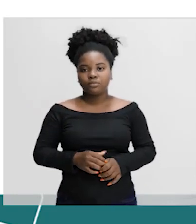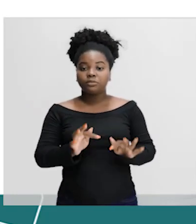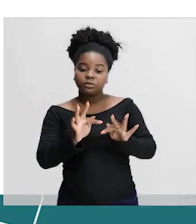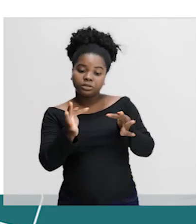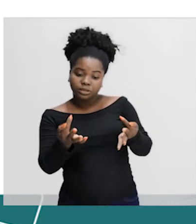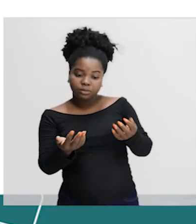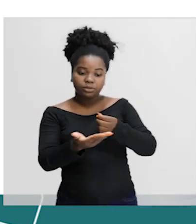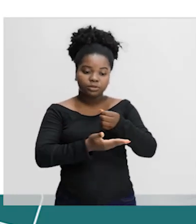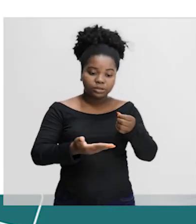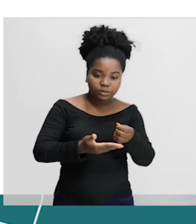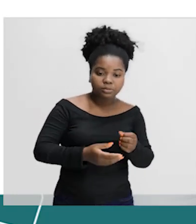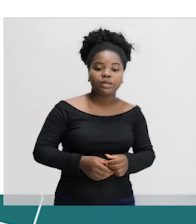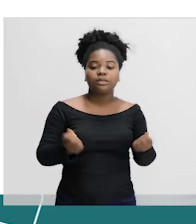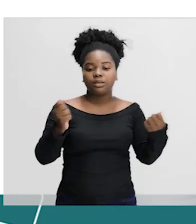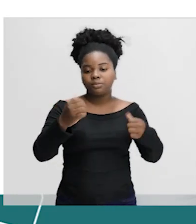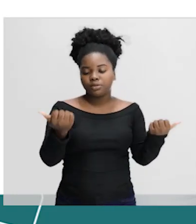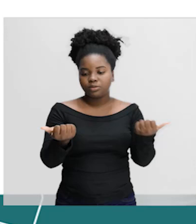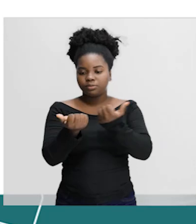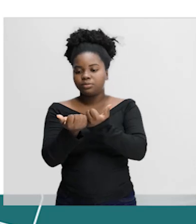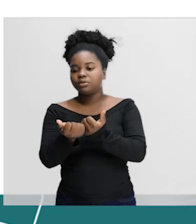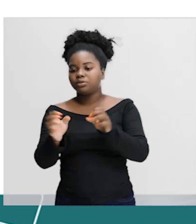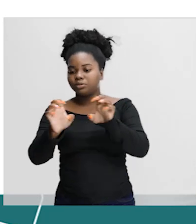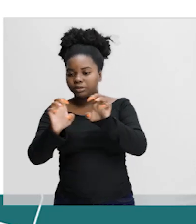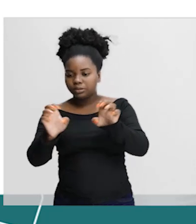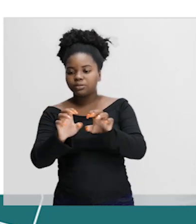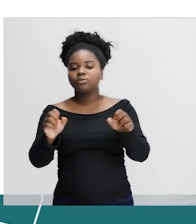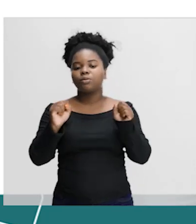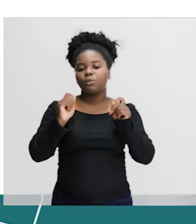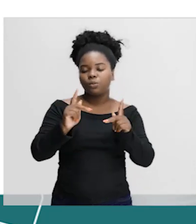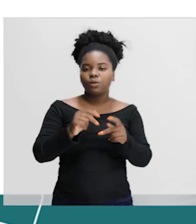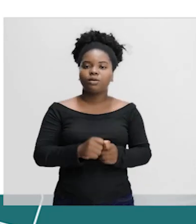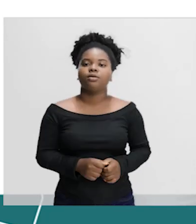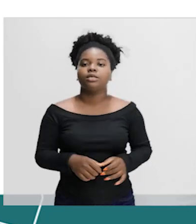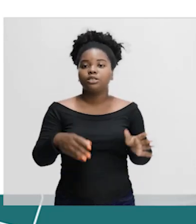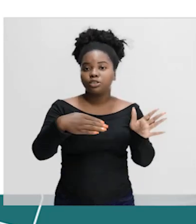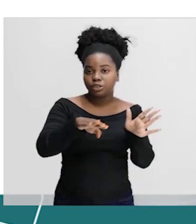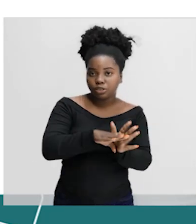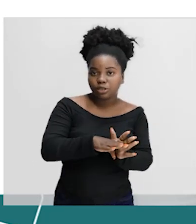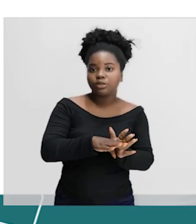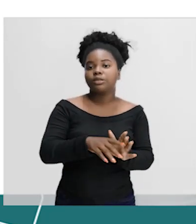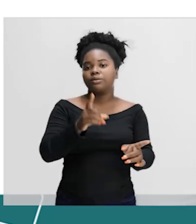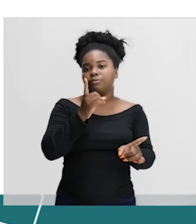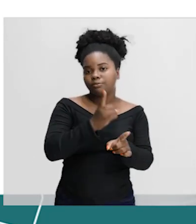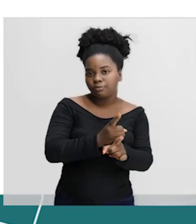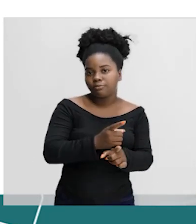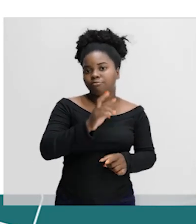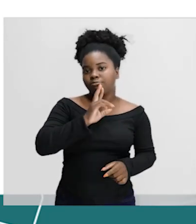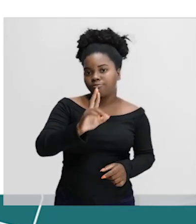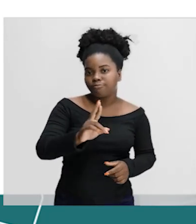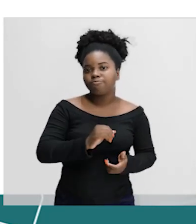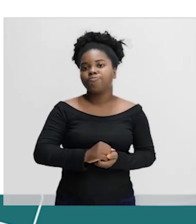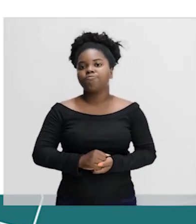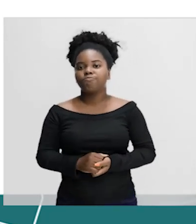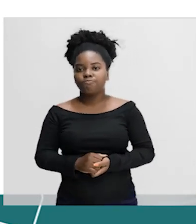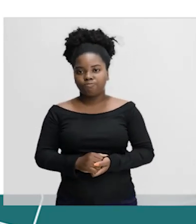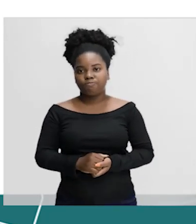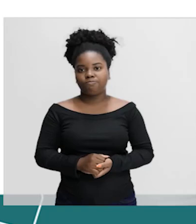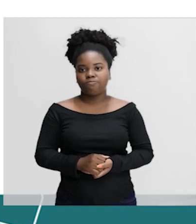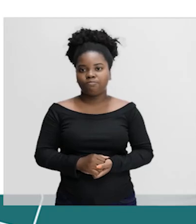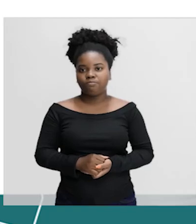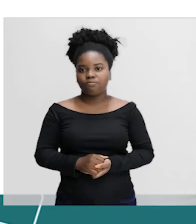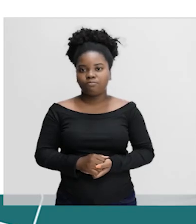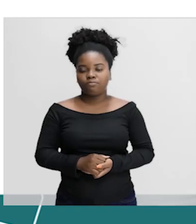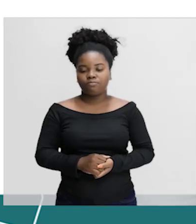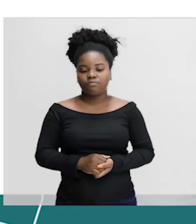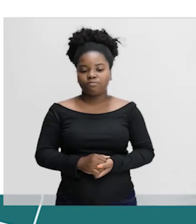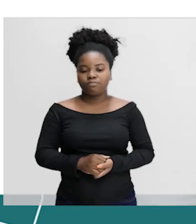Simples, basta fazer a substituição dos dados, nós chegamos aí ao final da questão, né? Chegamos à resposta correta,